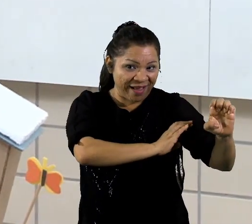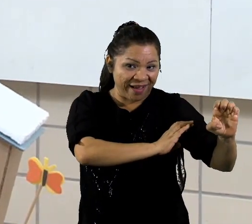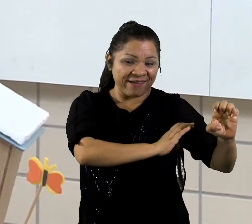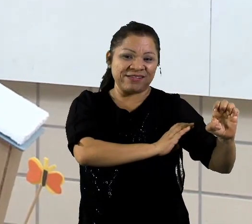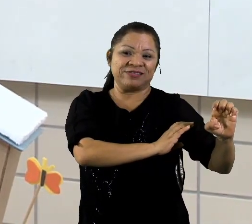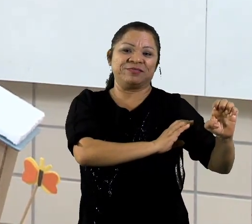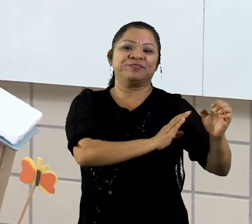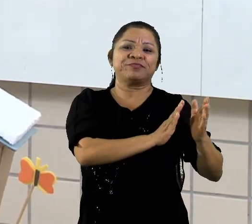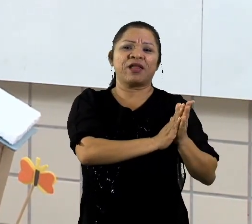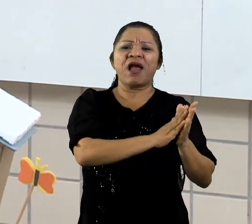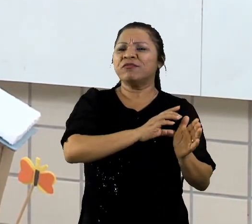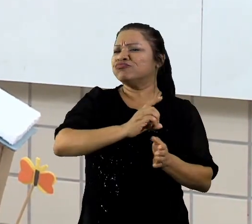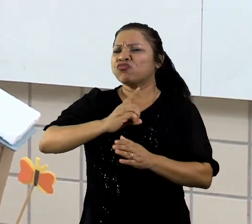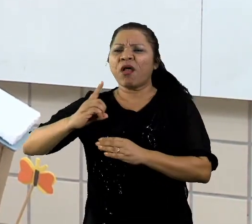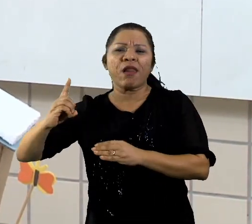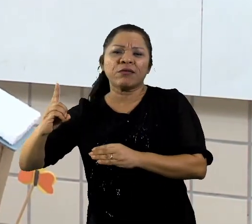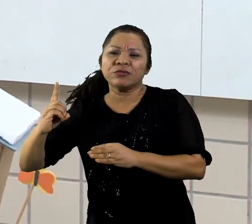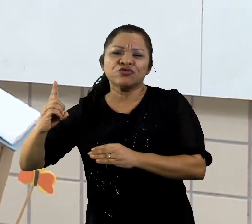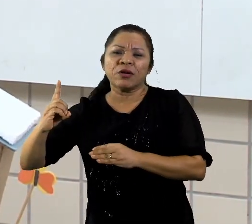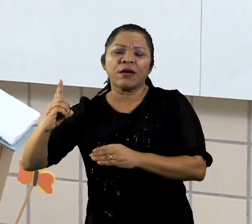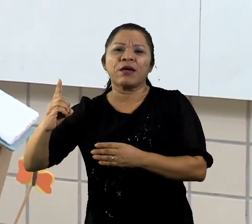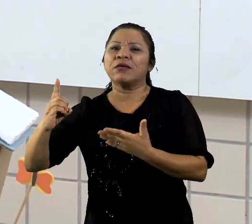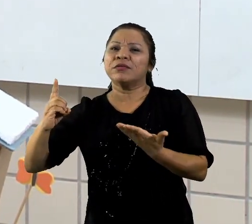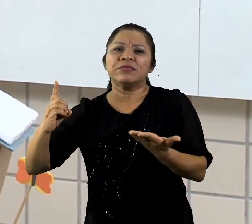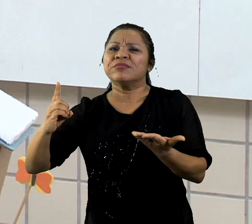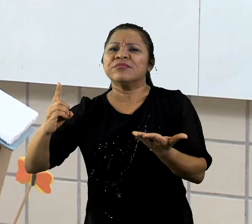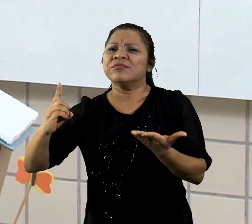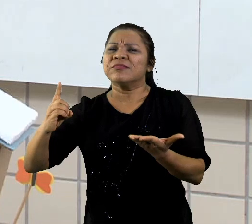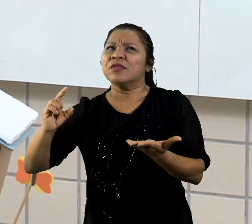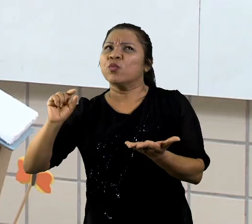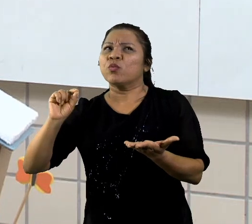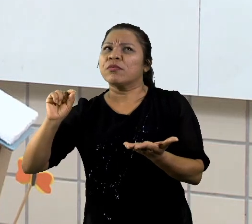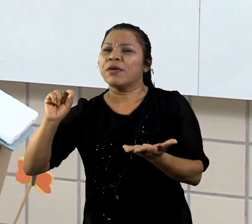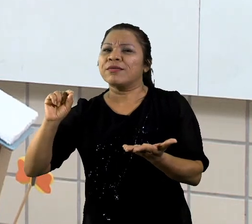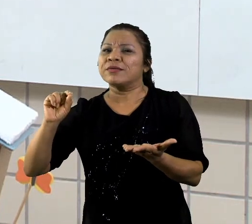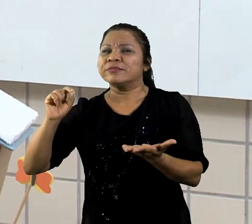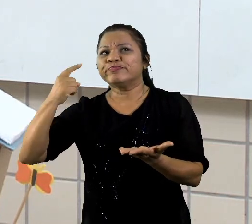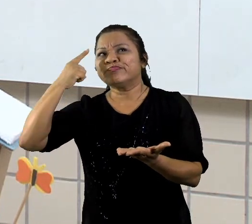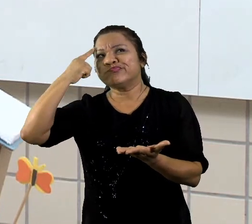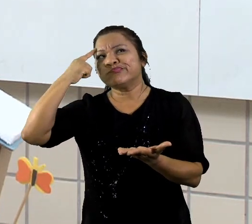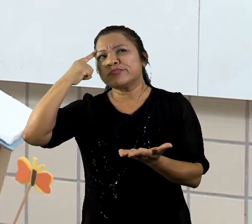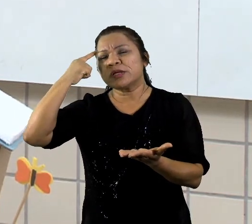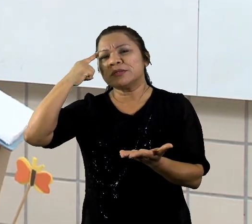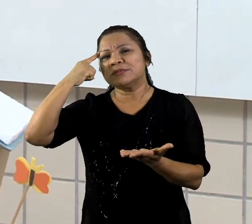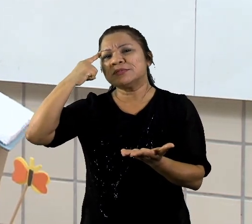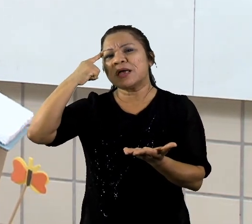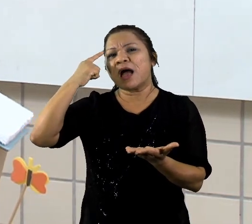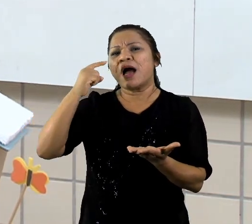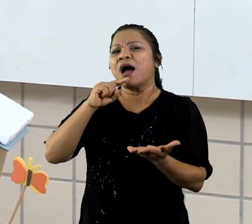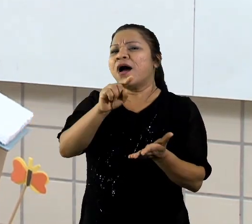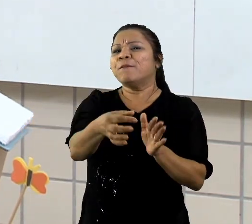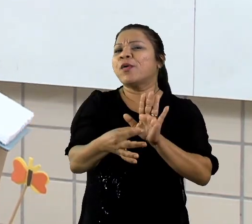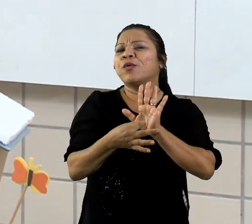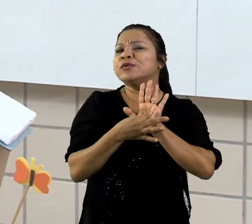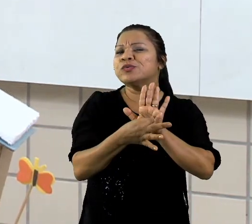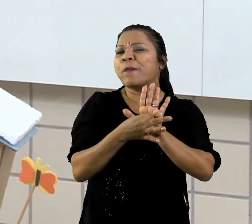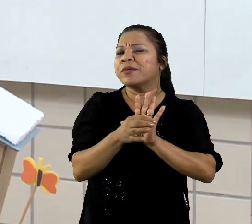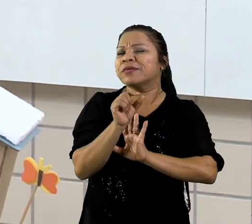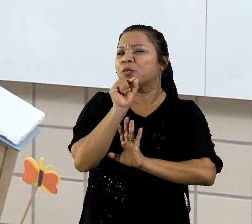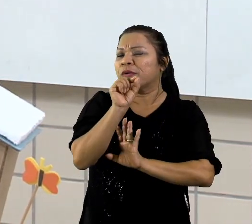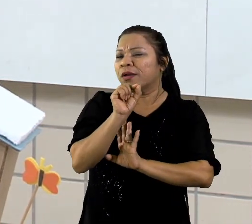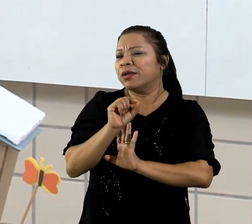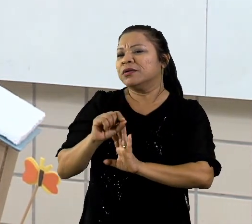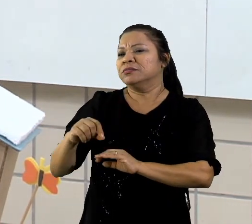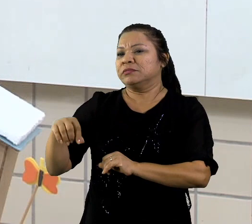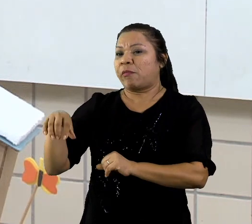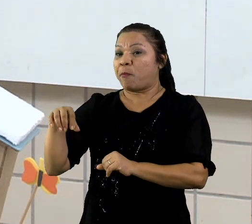E do lado direito? O que tem do lado direito da mesa? Vamos pensar em algo? O que vocês sugerem aí? Ah, já sei.